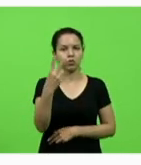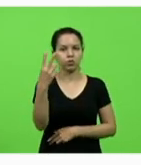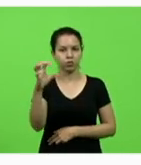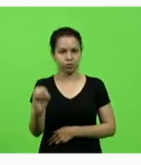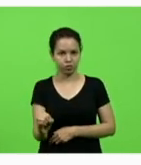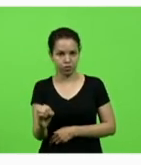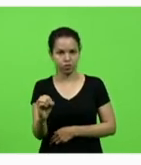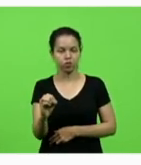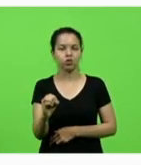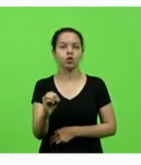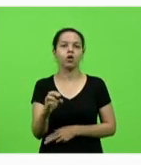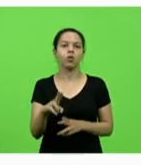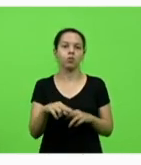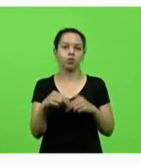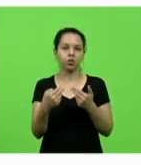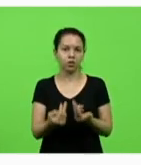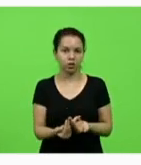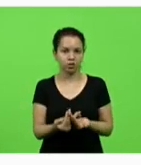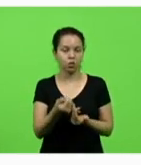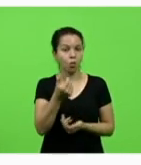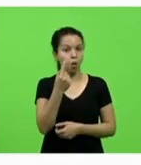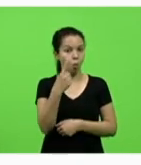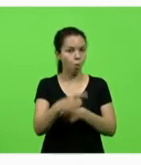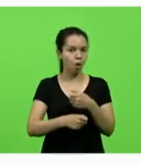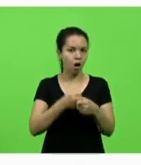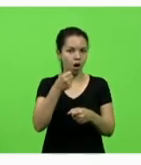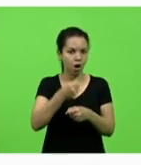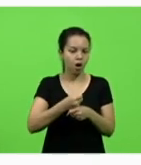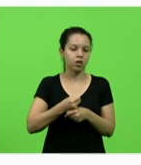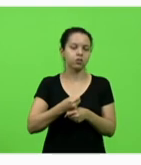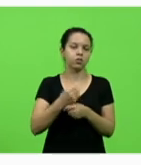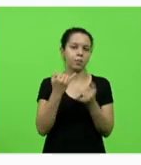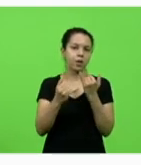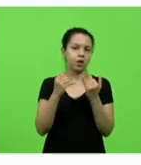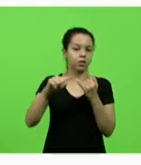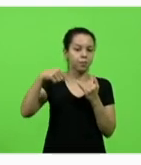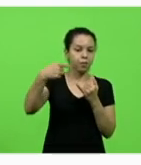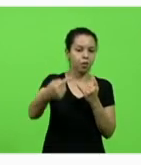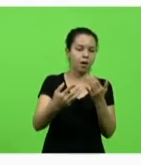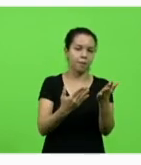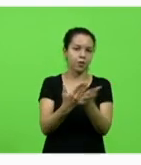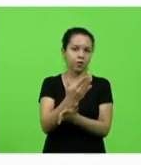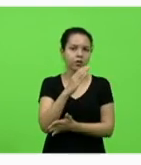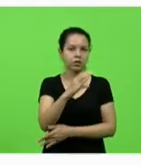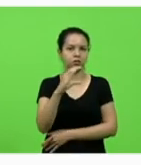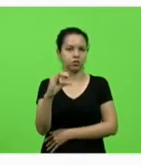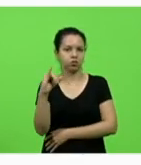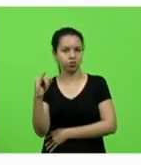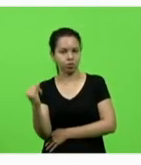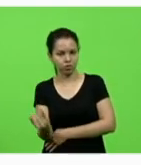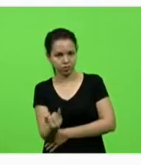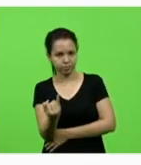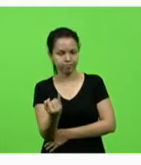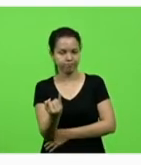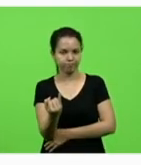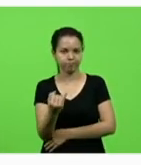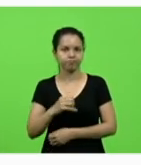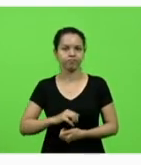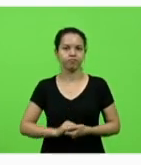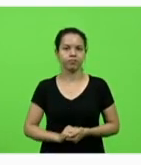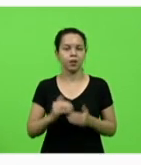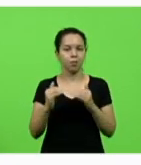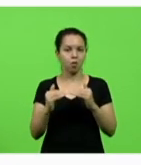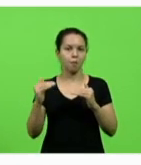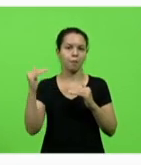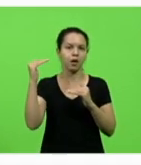2 de junho de 2020, portanto, quase um ano e meio depois, ele foi aprovado na CCJ. Por